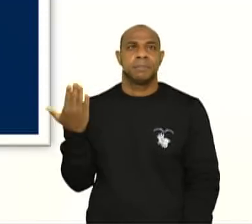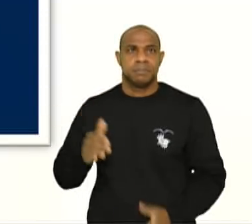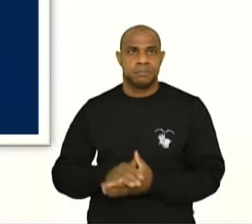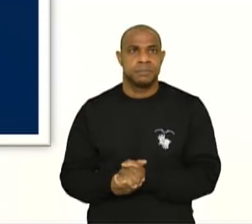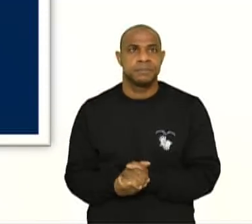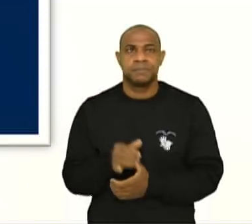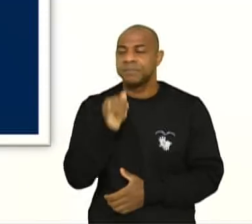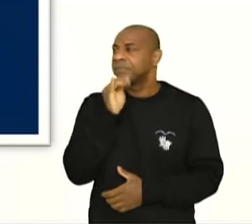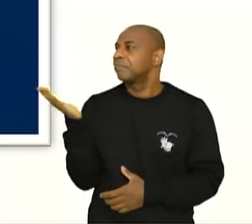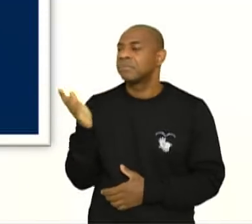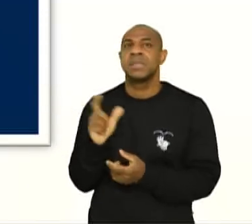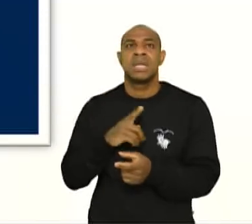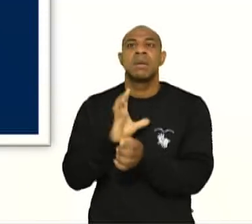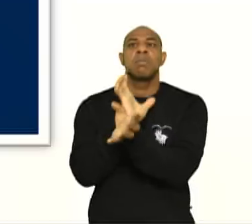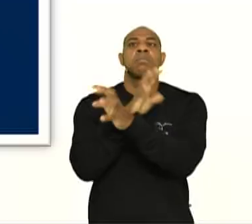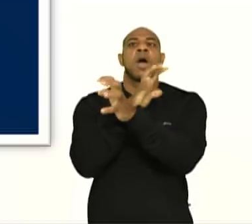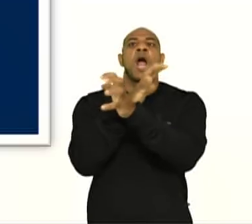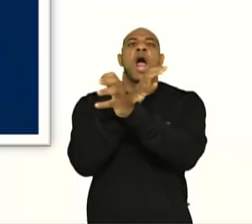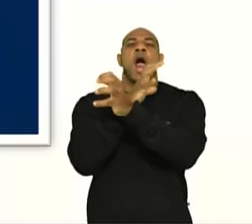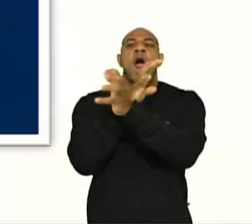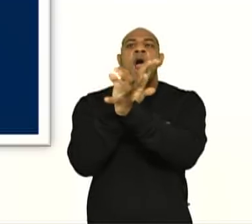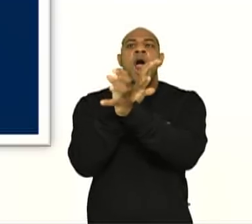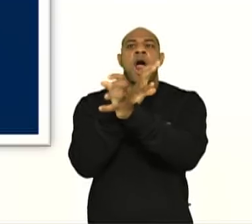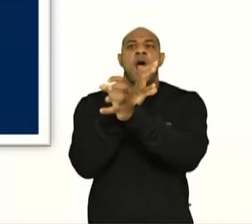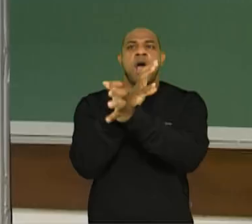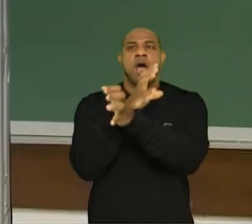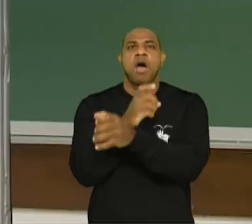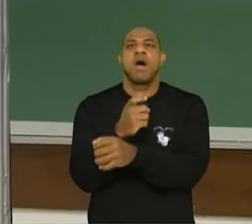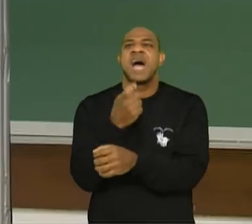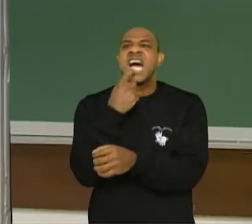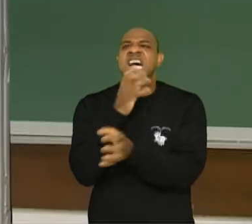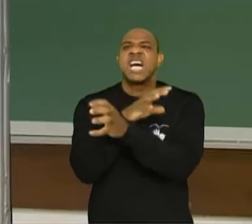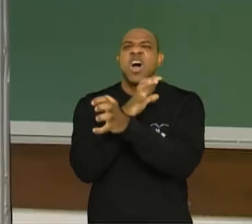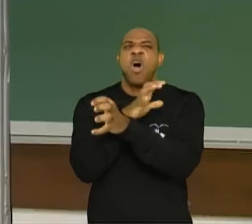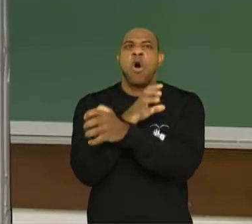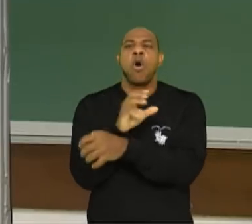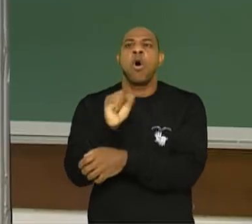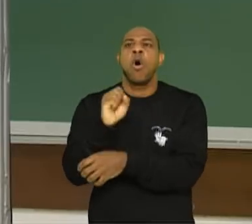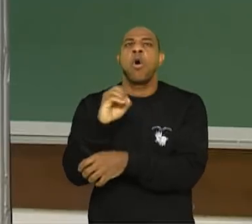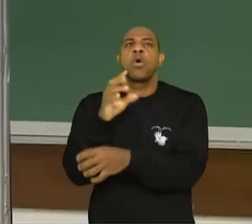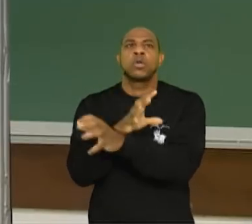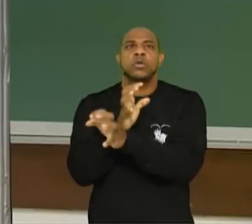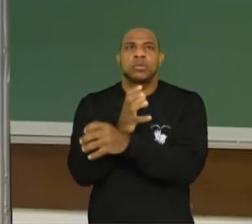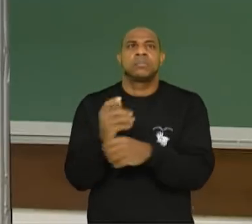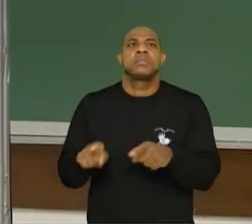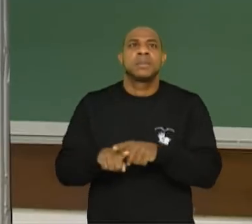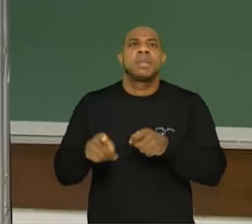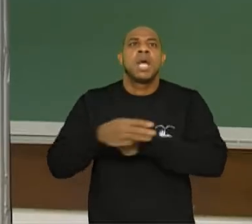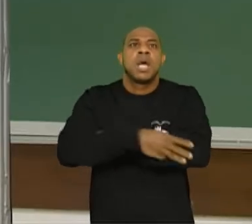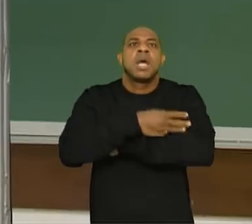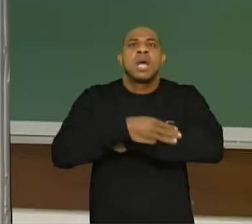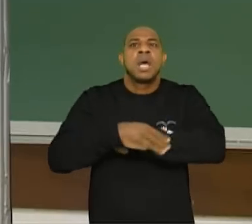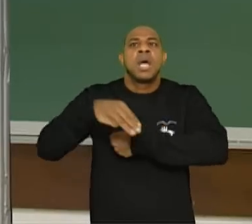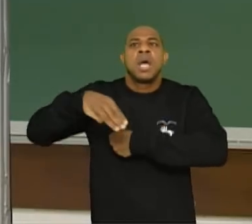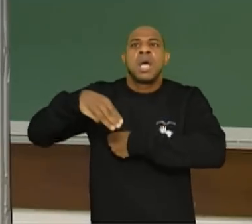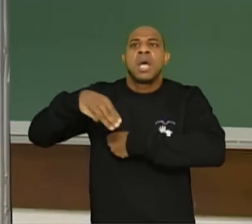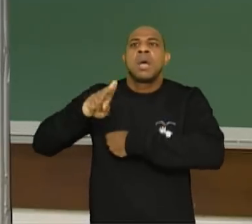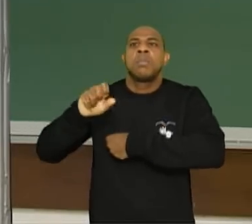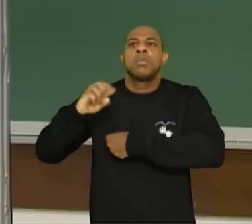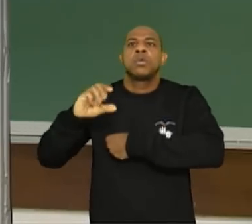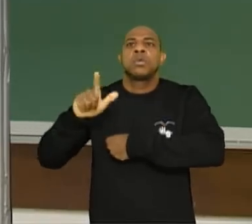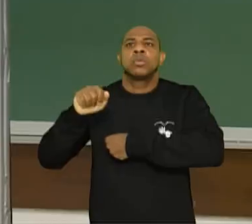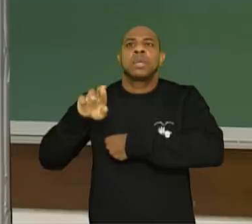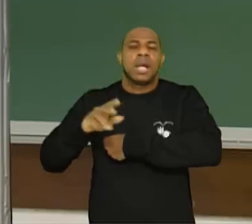por exemplo, o sistema esquelético, ele vai ser formado pelos ossos do nosso corpo, né? Sistema muscular, obviamente, formado pelos músculos,